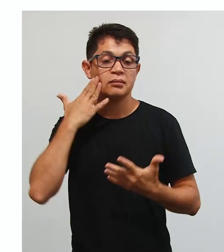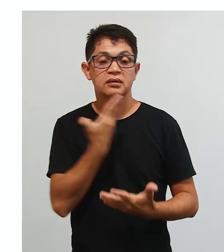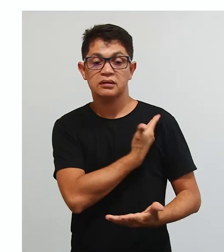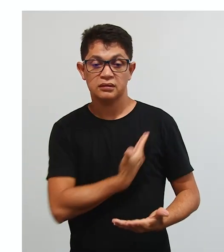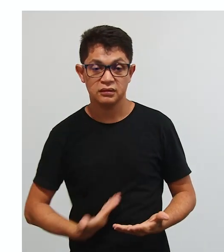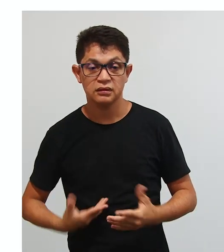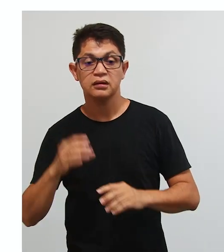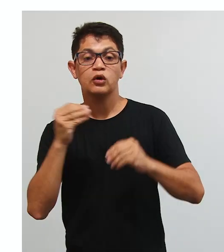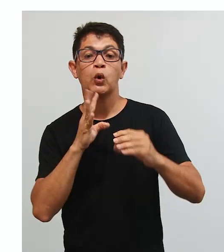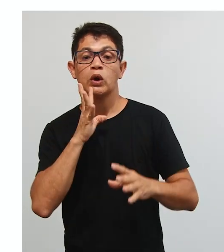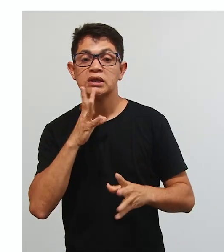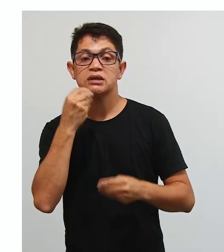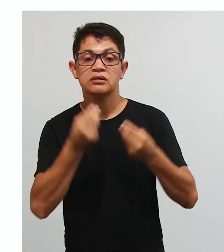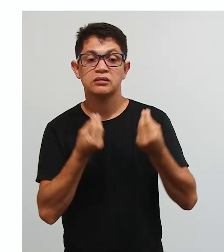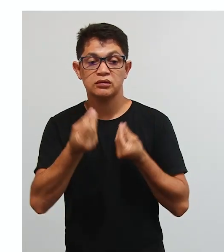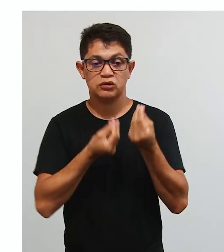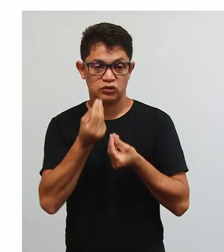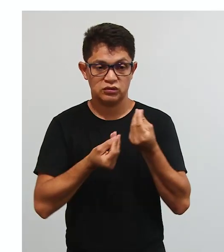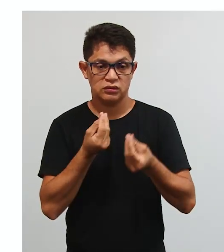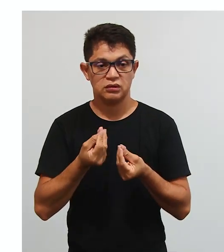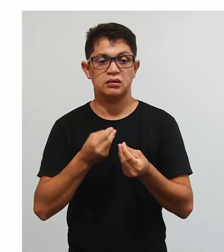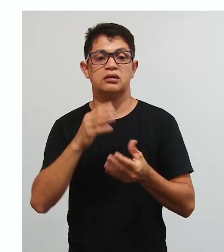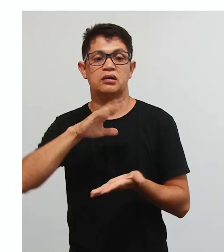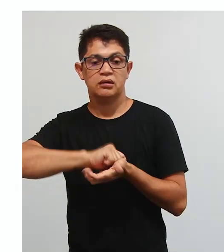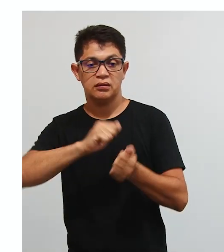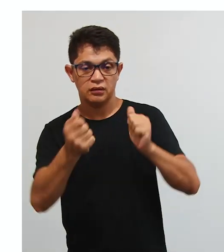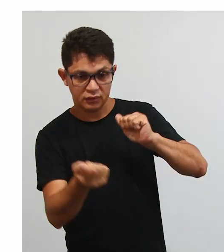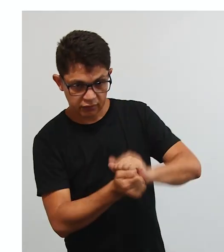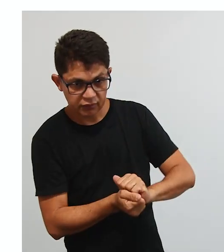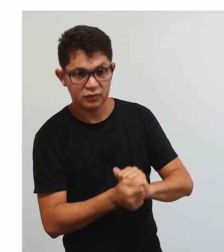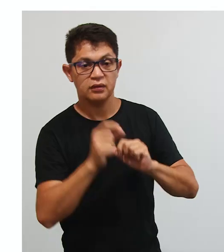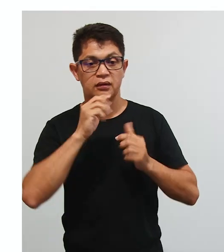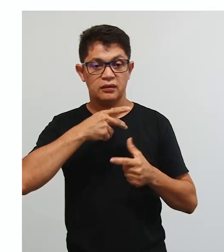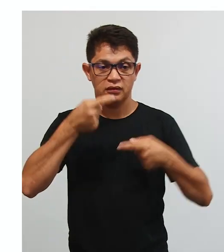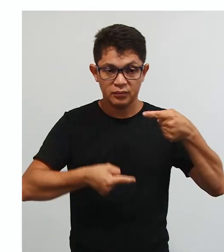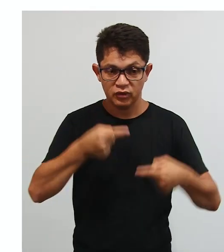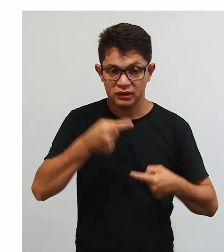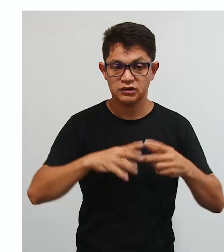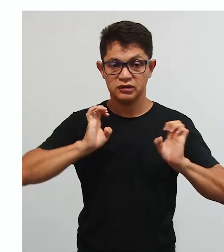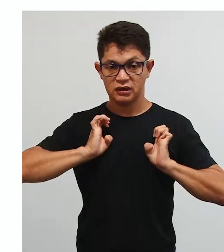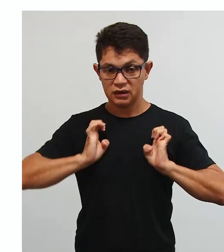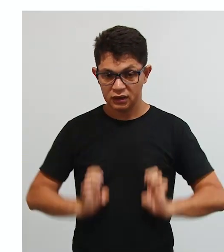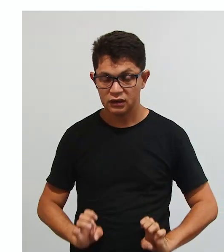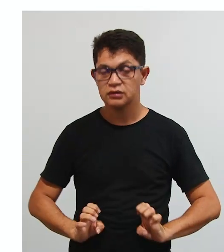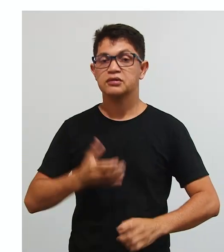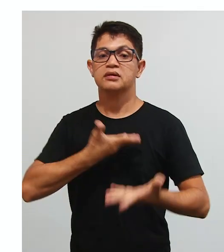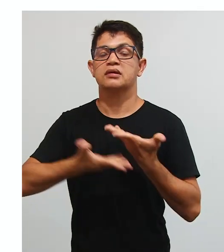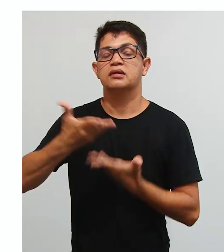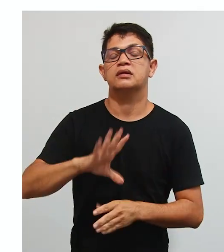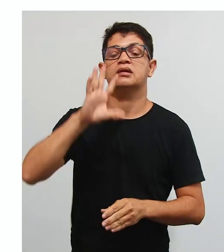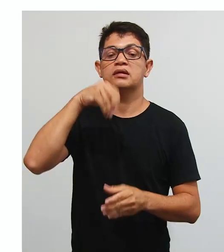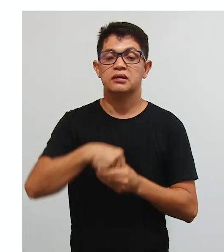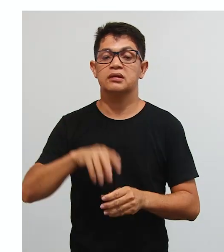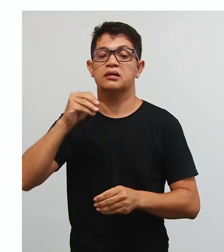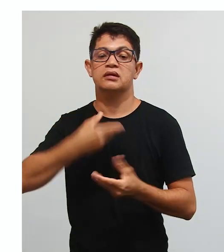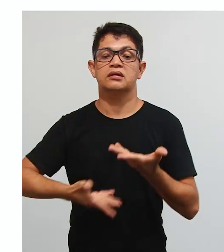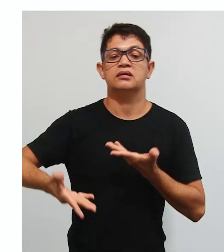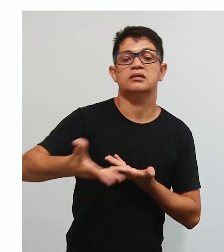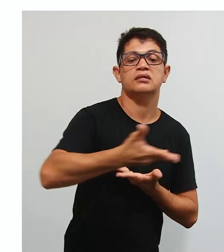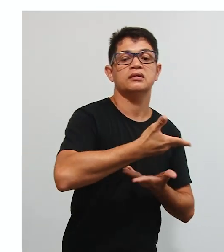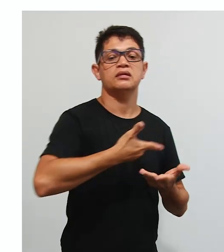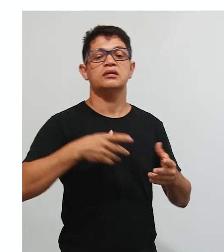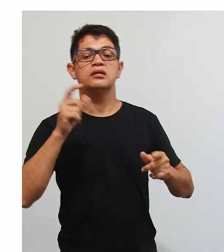estéticos, né? Traçados a partir das diretrizes curriculares da educação básica, que são as